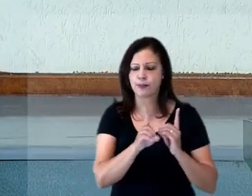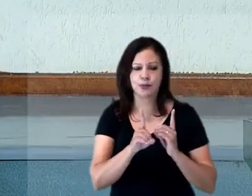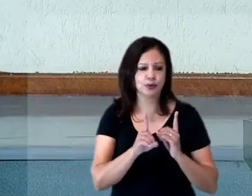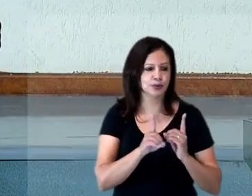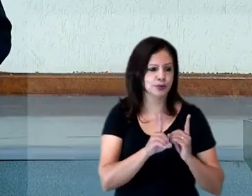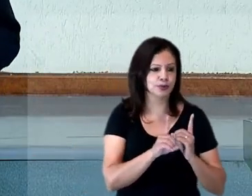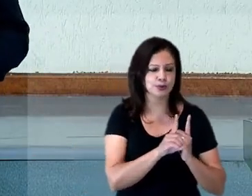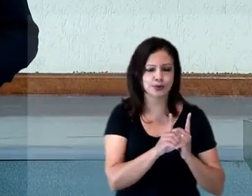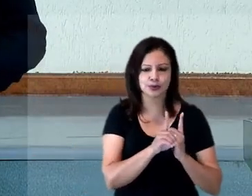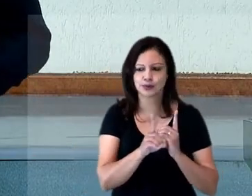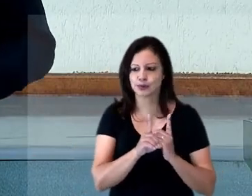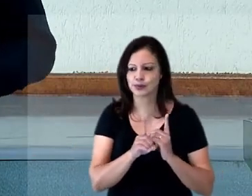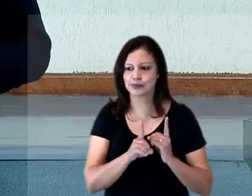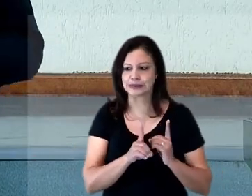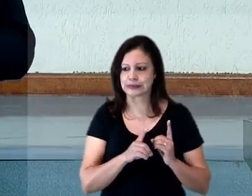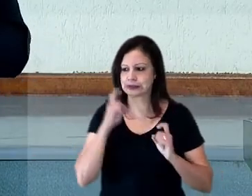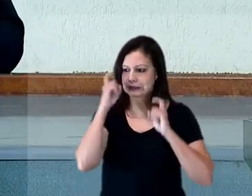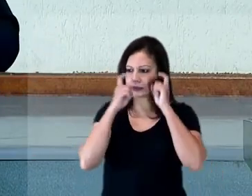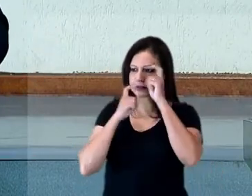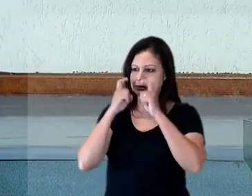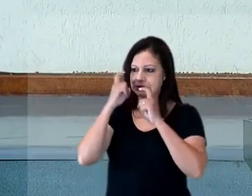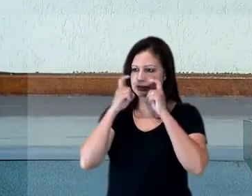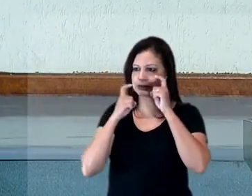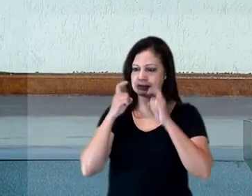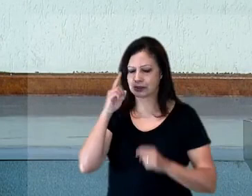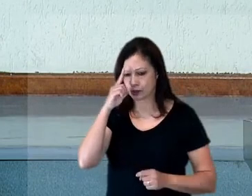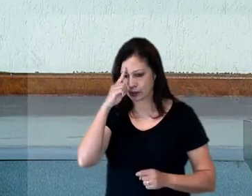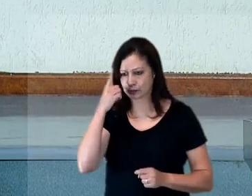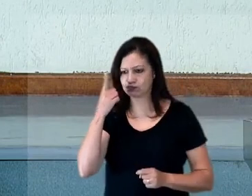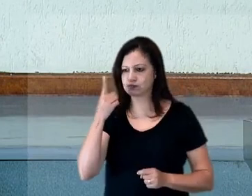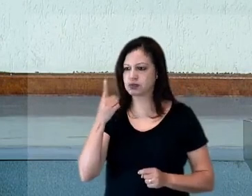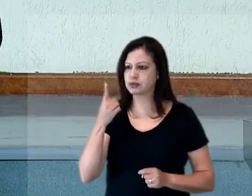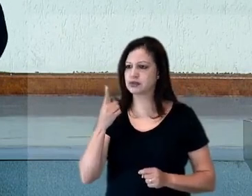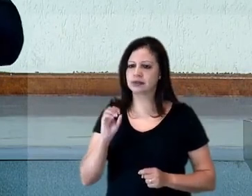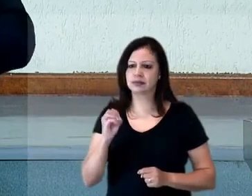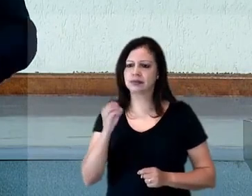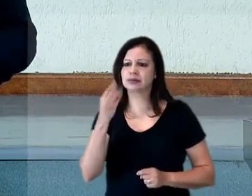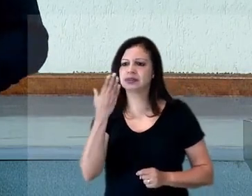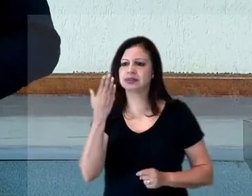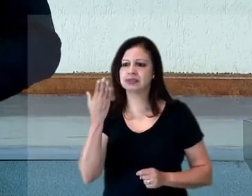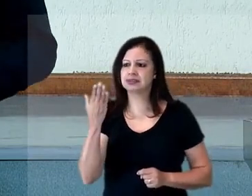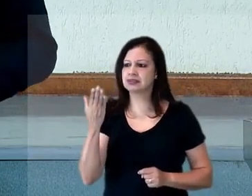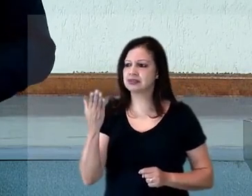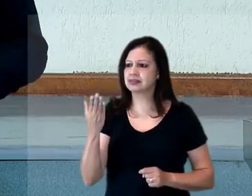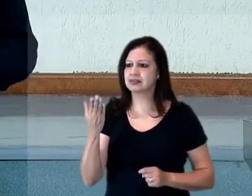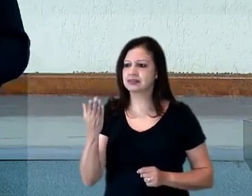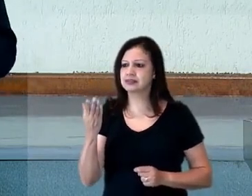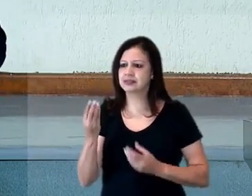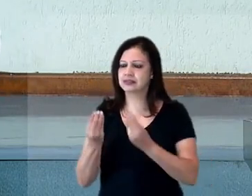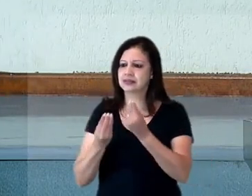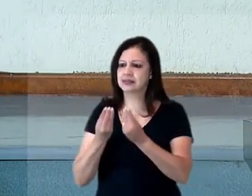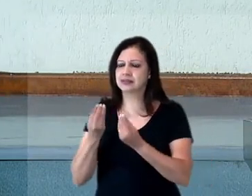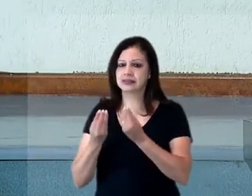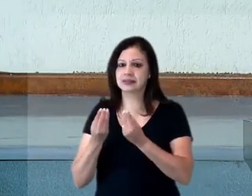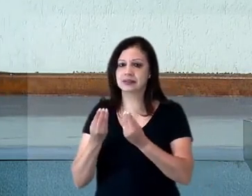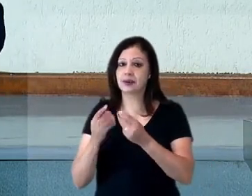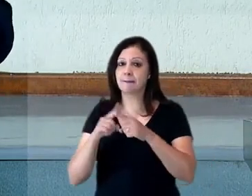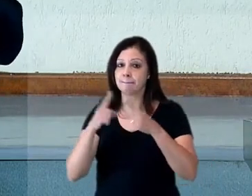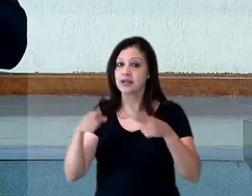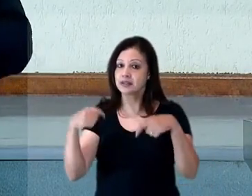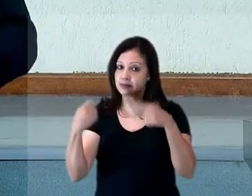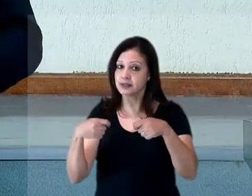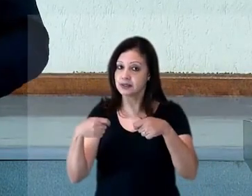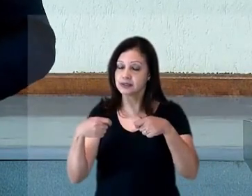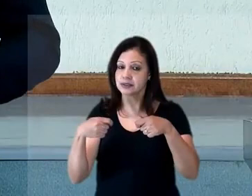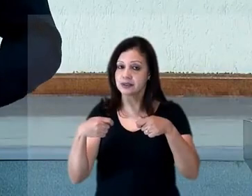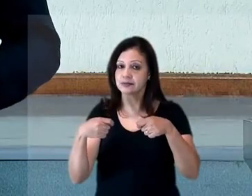em dúvida, pois eles não sabiam que isso aconteceria para que as Escrituras se cumprissem. O contraste